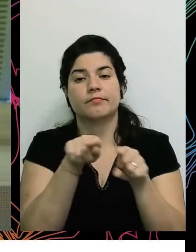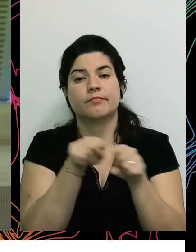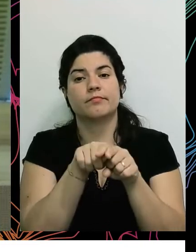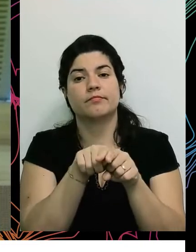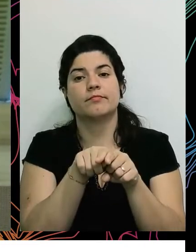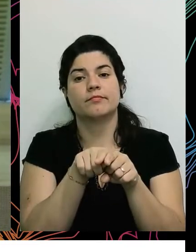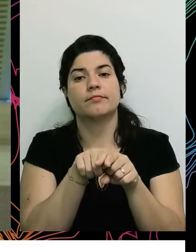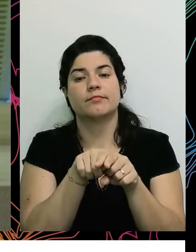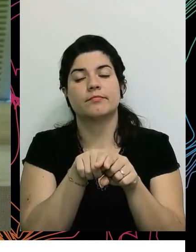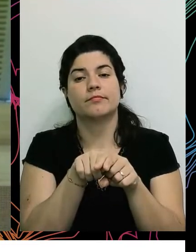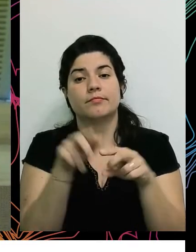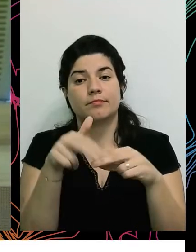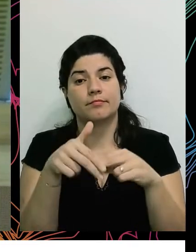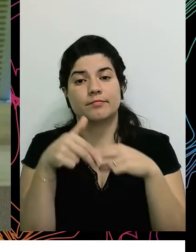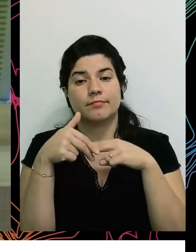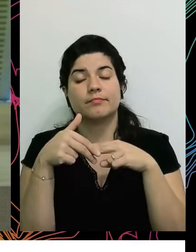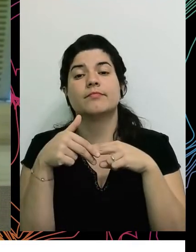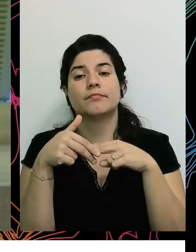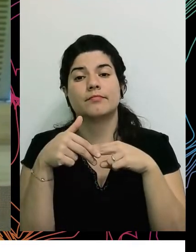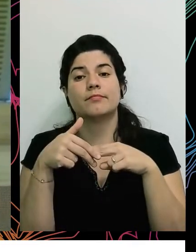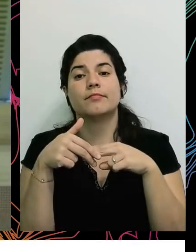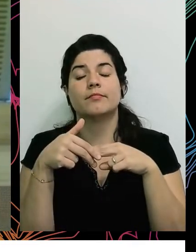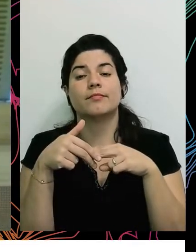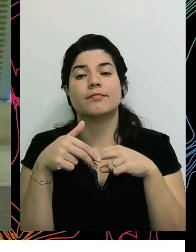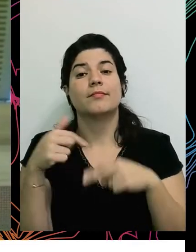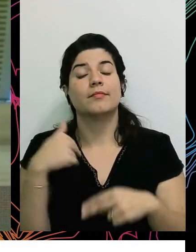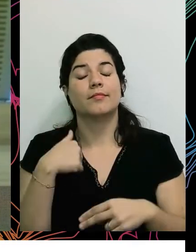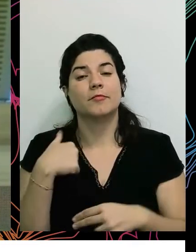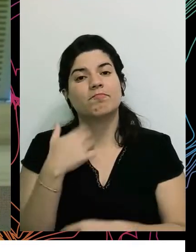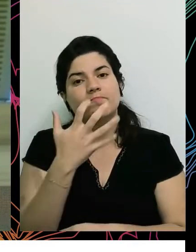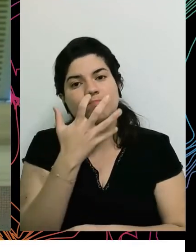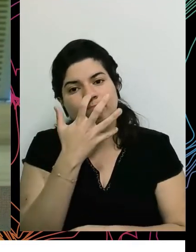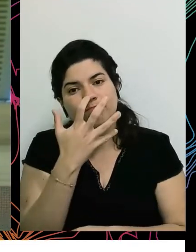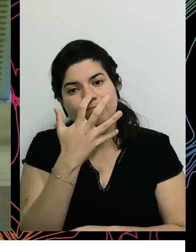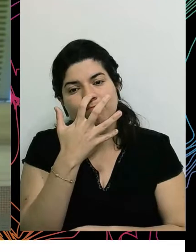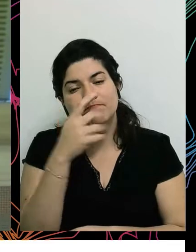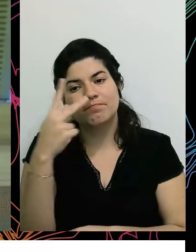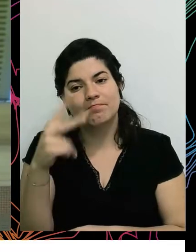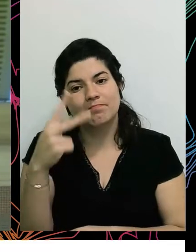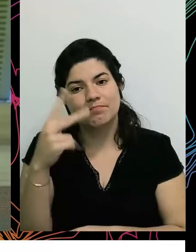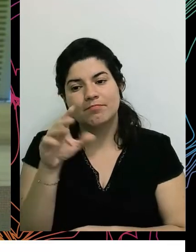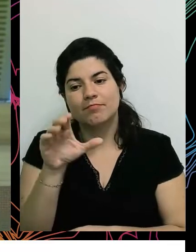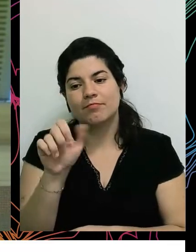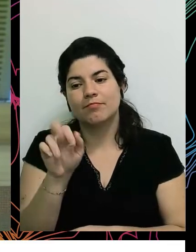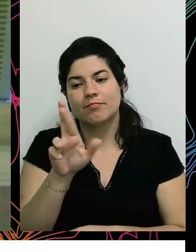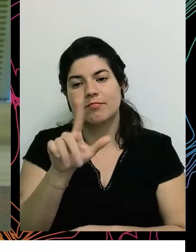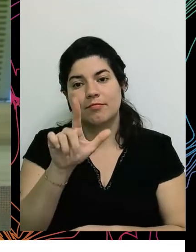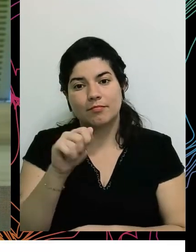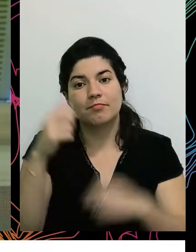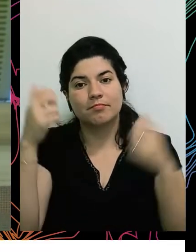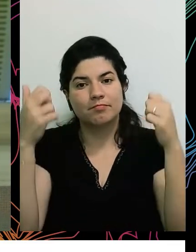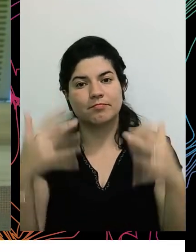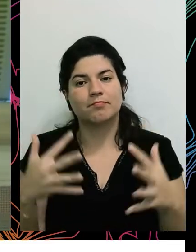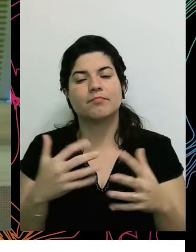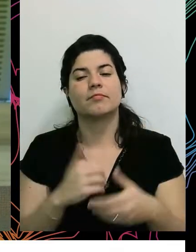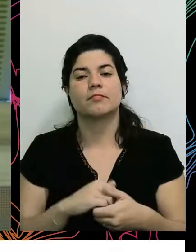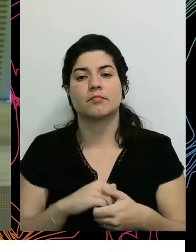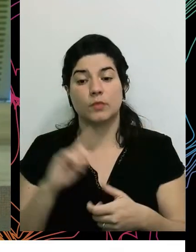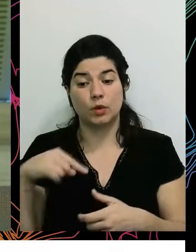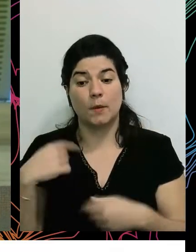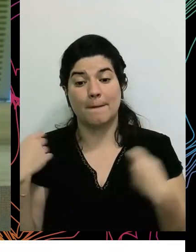isso, fiquei tão apaixonada por o testemunho de Carla, não? Assim que precisamos